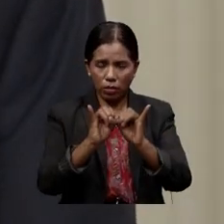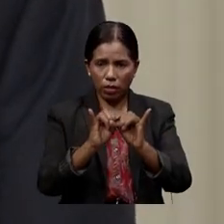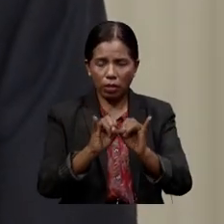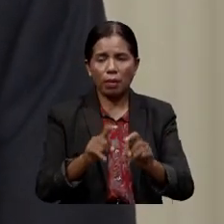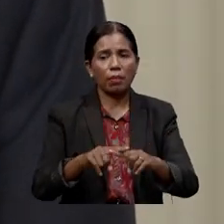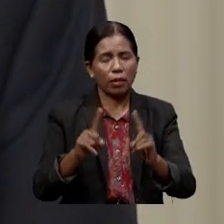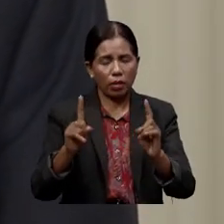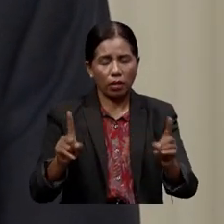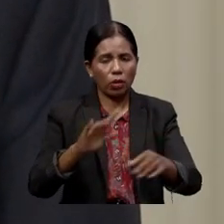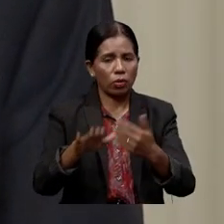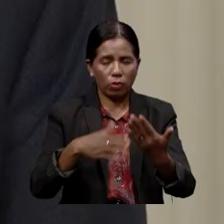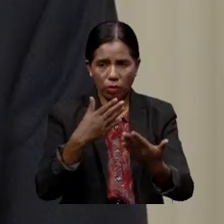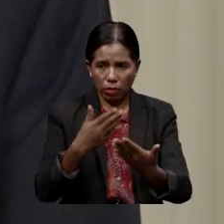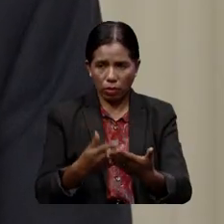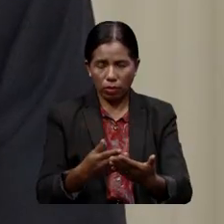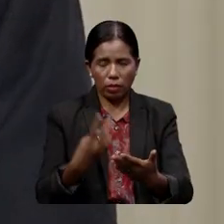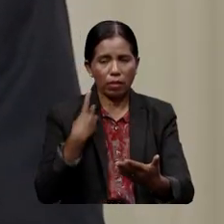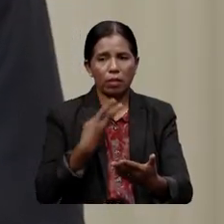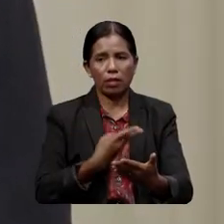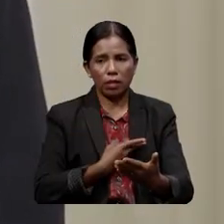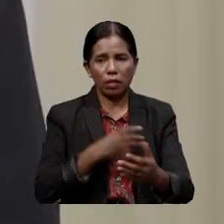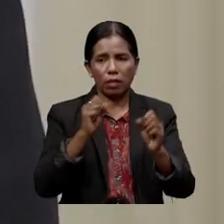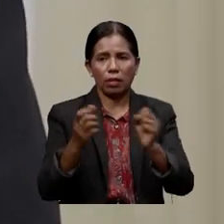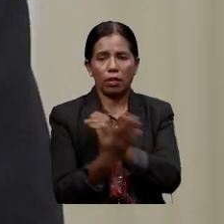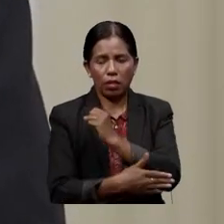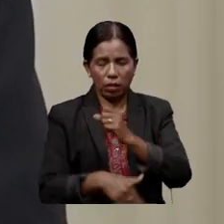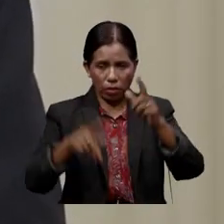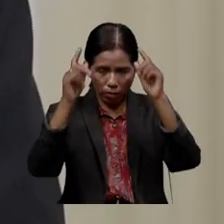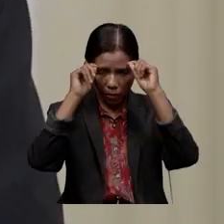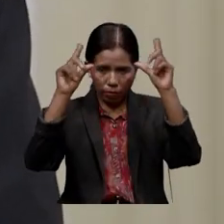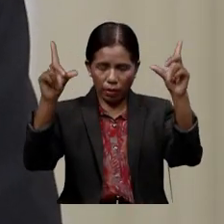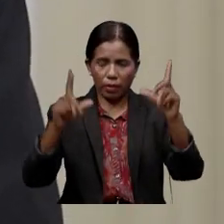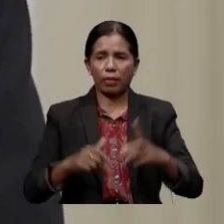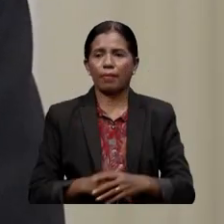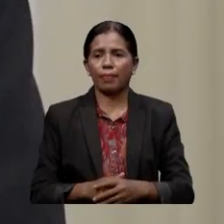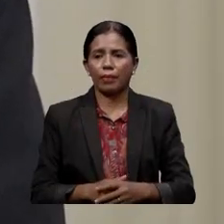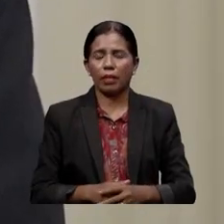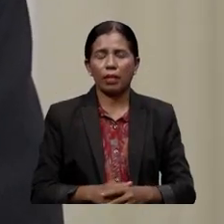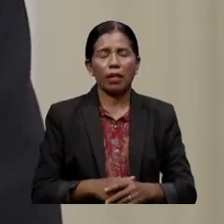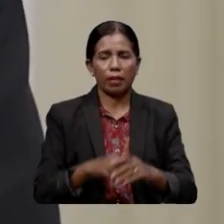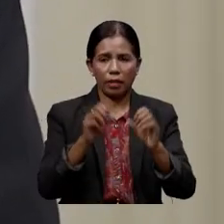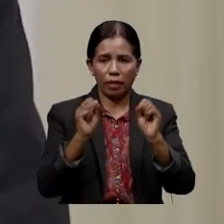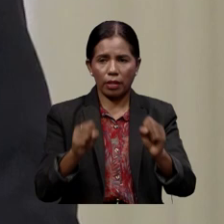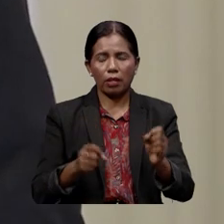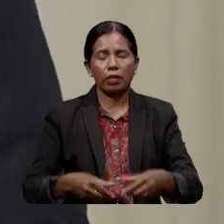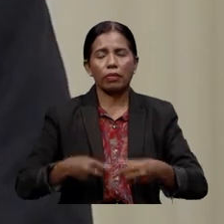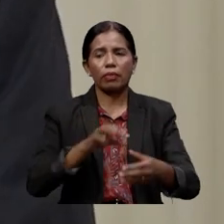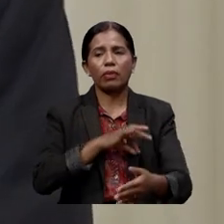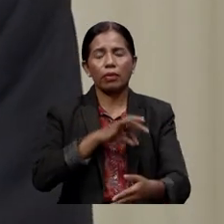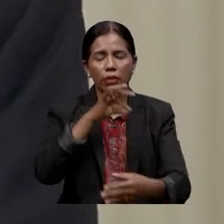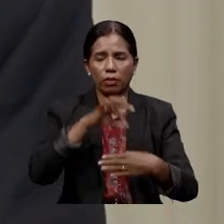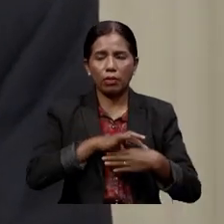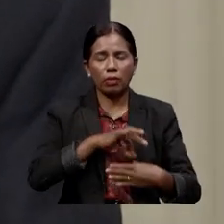mas, sobretudo, para o nosso querido país de Timor-Leste, que irá beneficiar de um